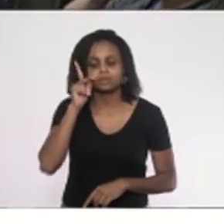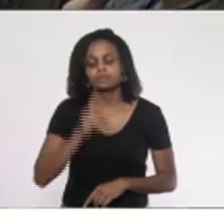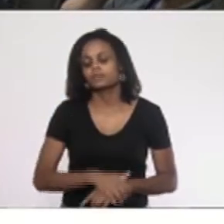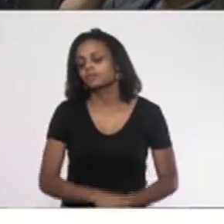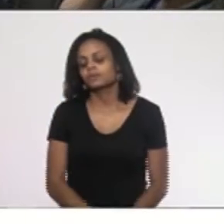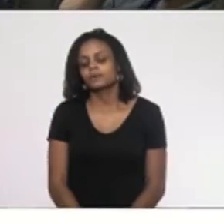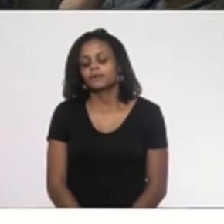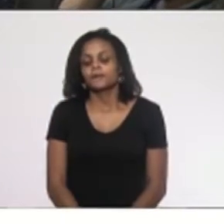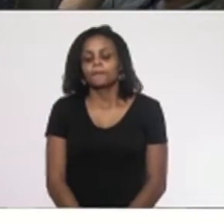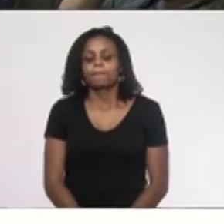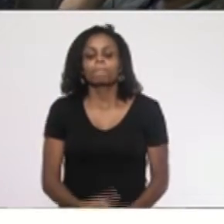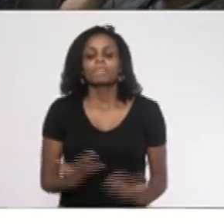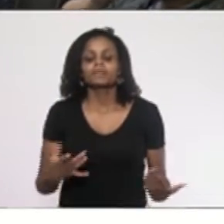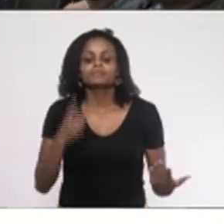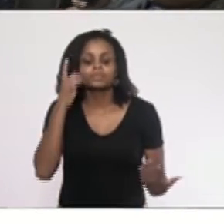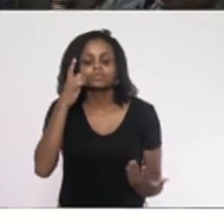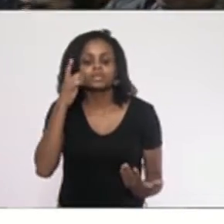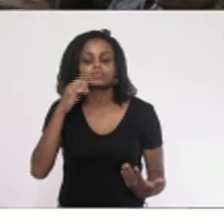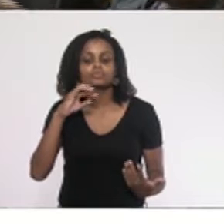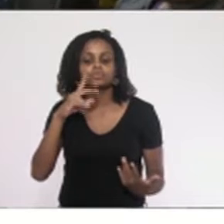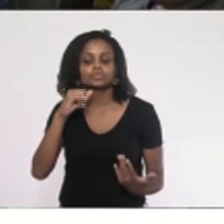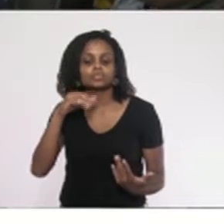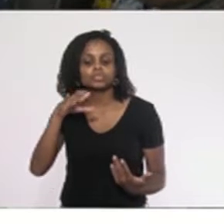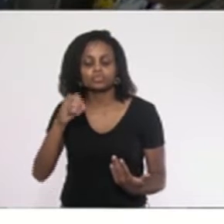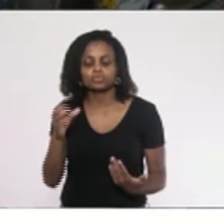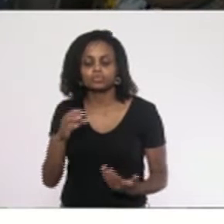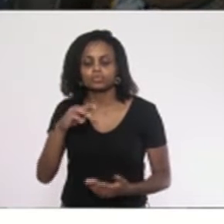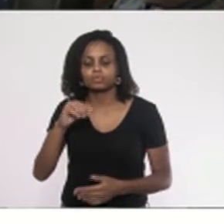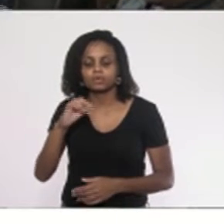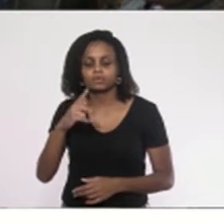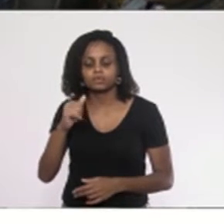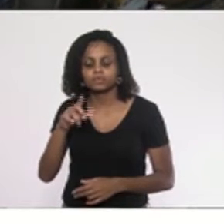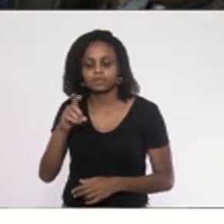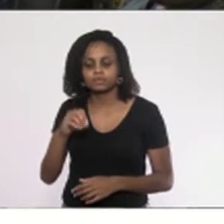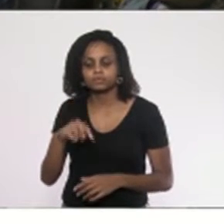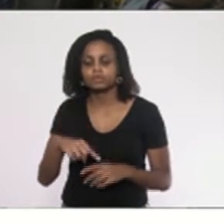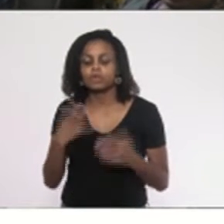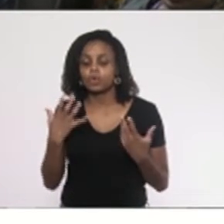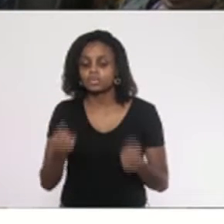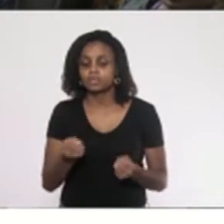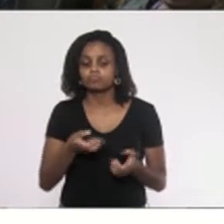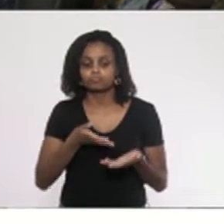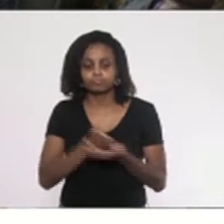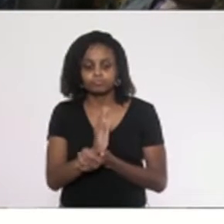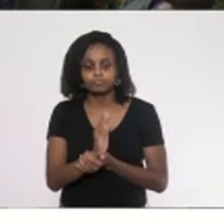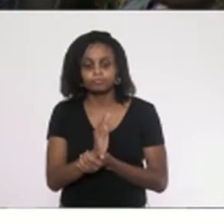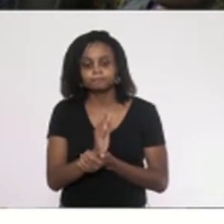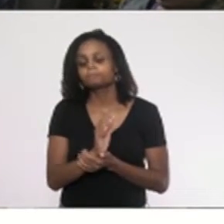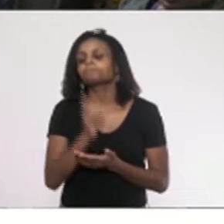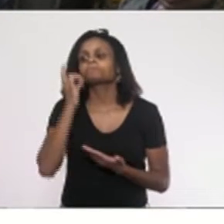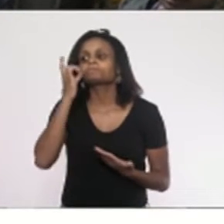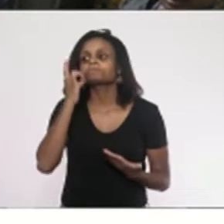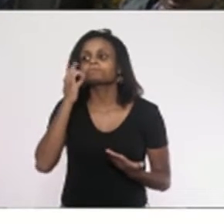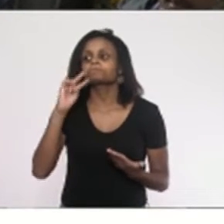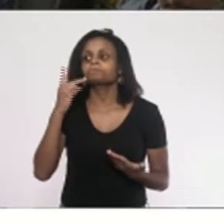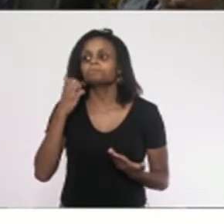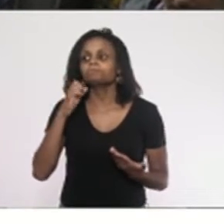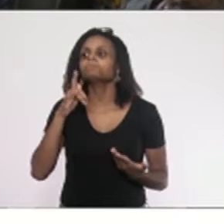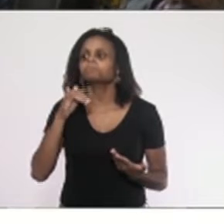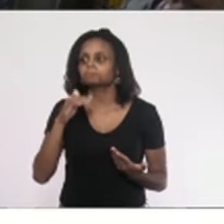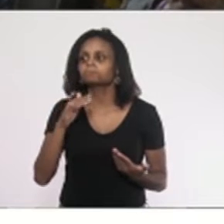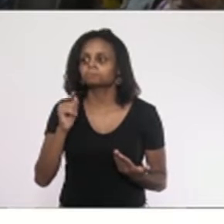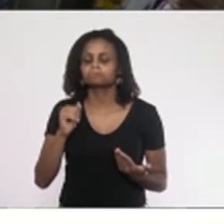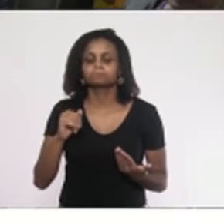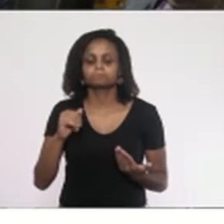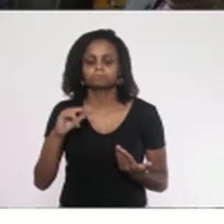No voto do deputado Chico Machado. A favor dos destaques do deputado Eliomar. Estamos votando a regra geral. A regra geral, a favor da regra